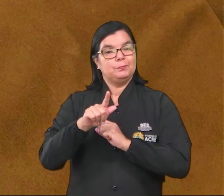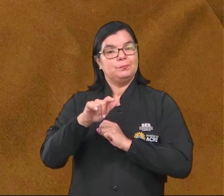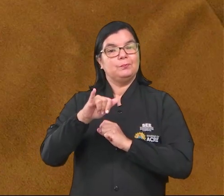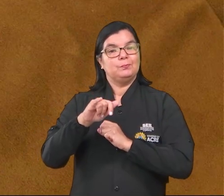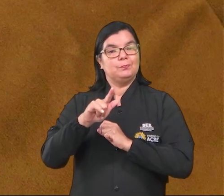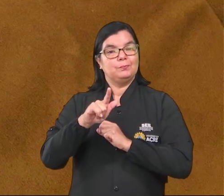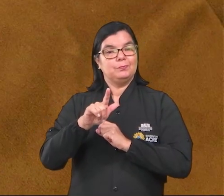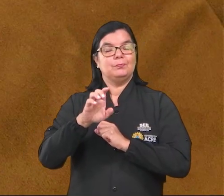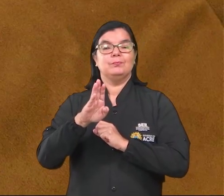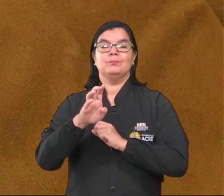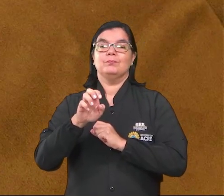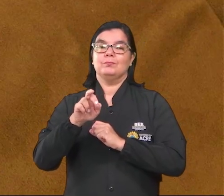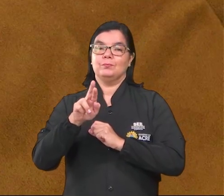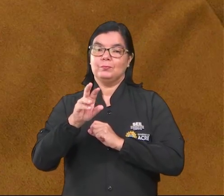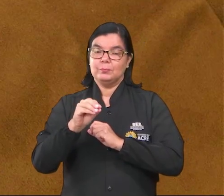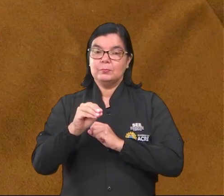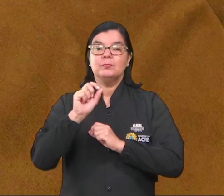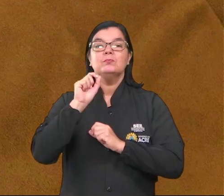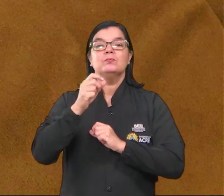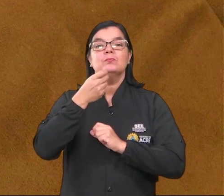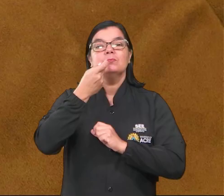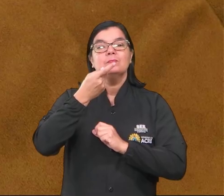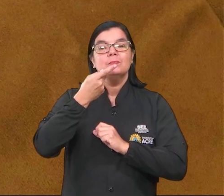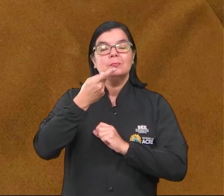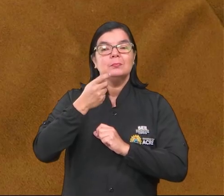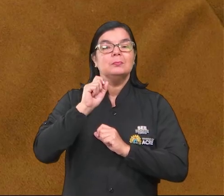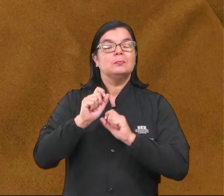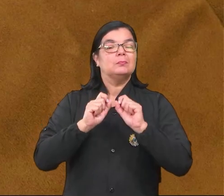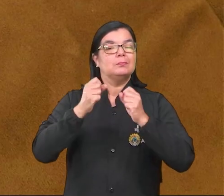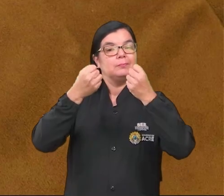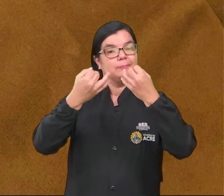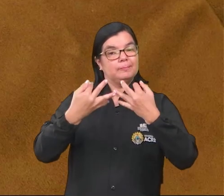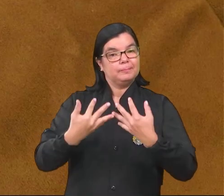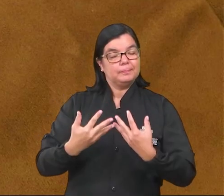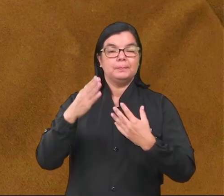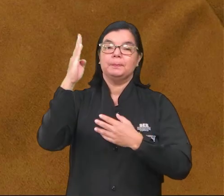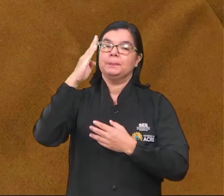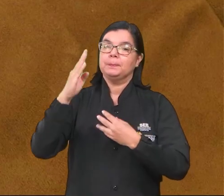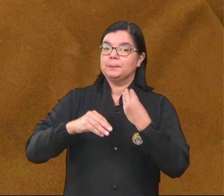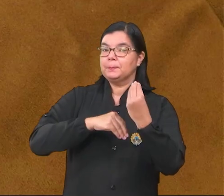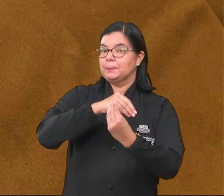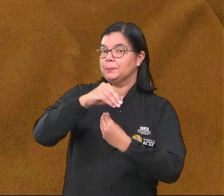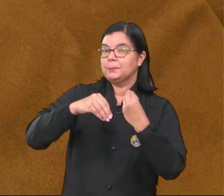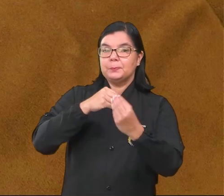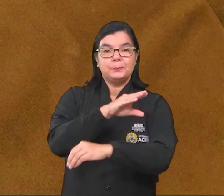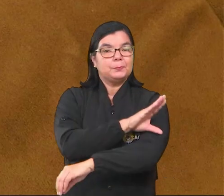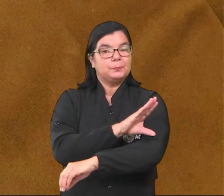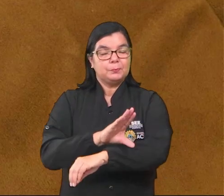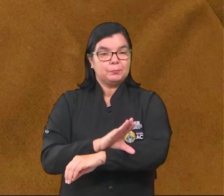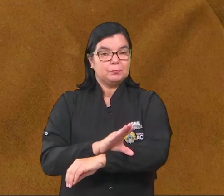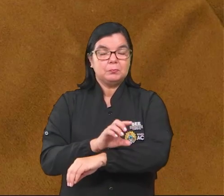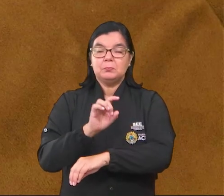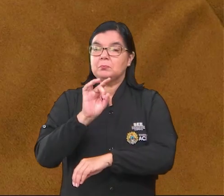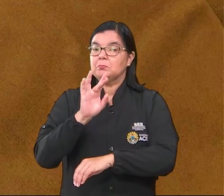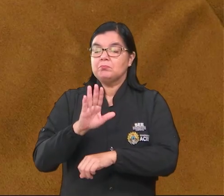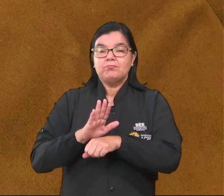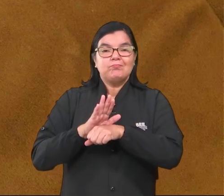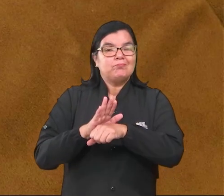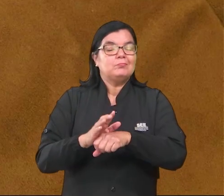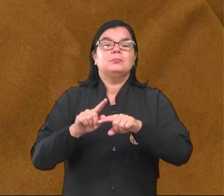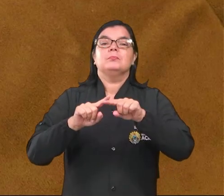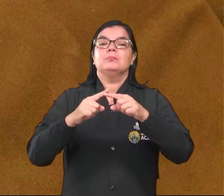Freire defende que o Brasil nasceu de uma mistura cultural. Não é nem uma questão de defesa, é